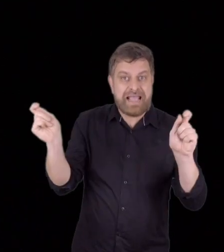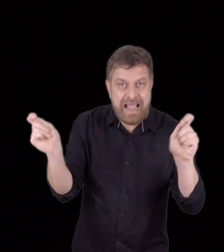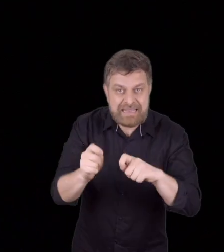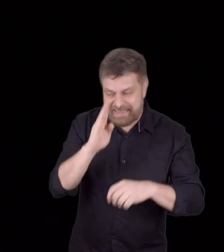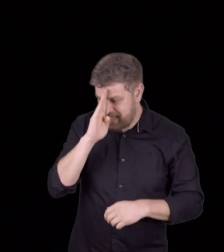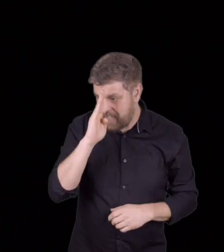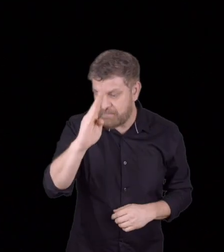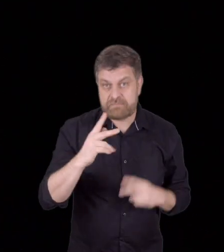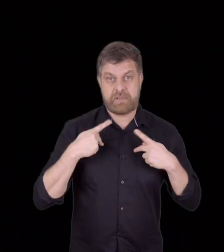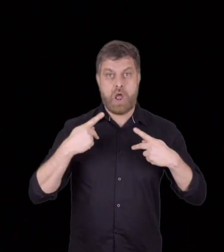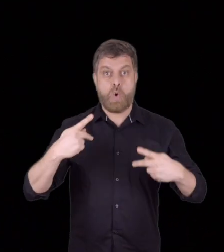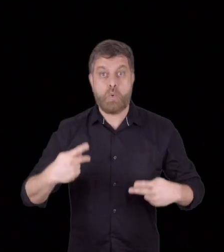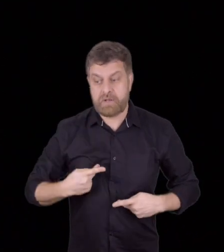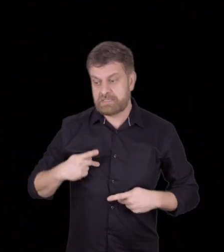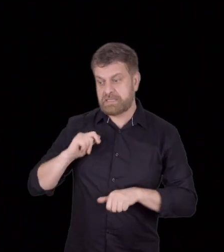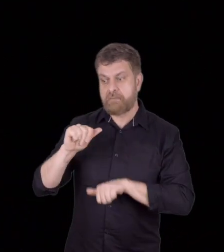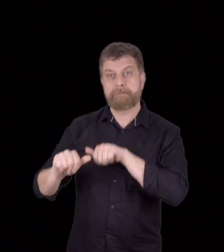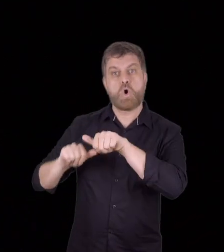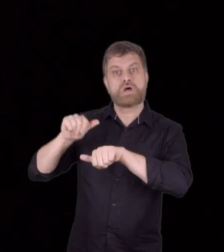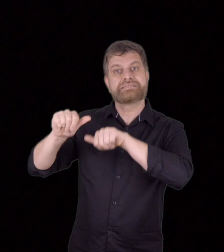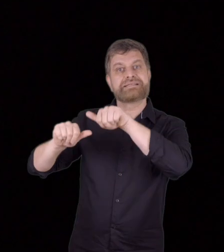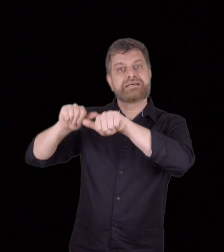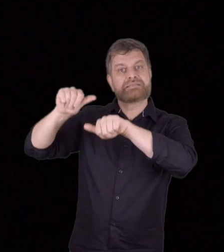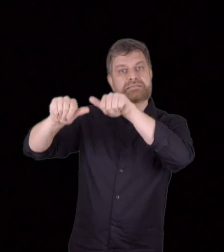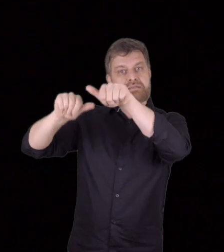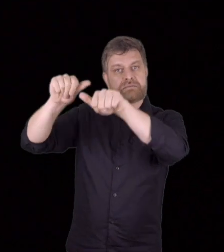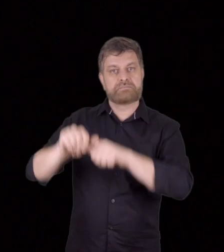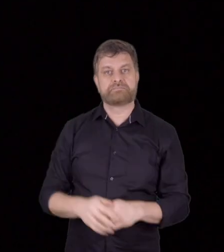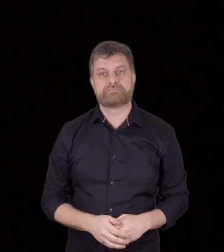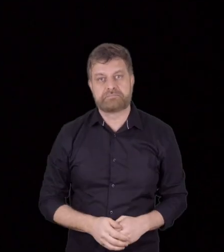de que o ser humano é um ser em transformação.